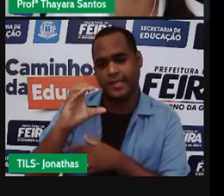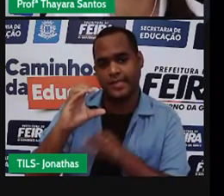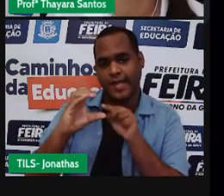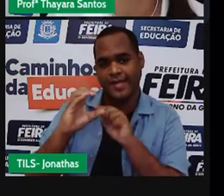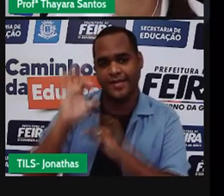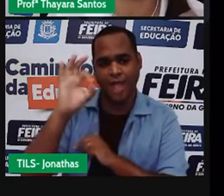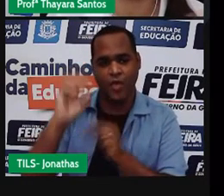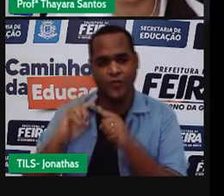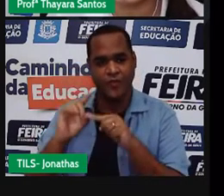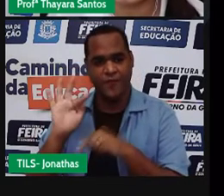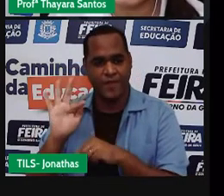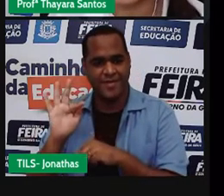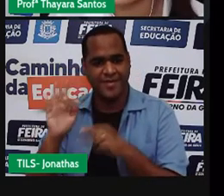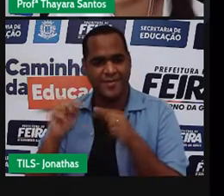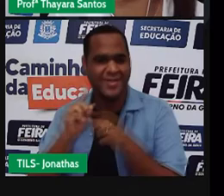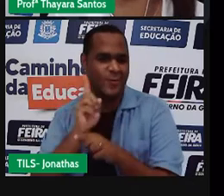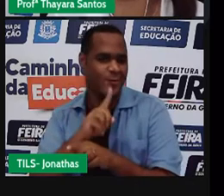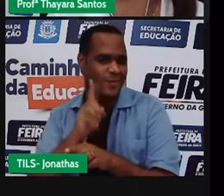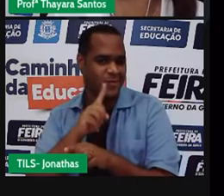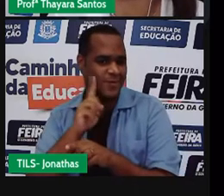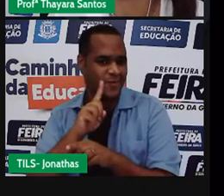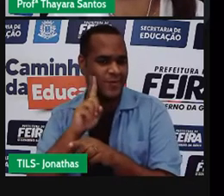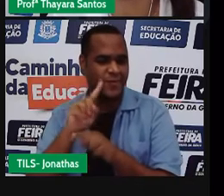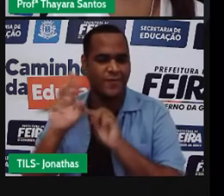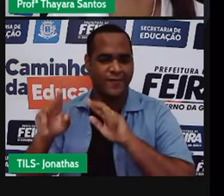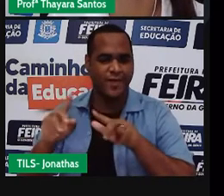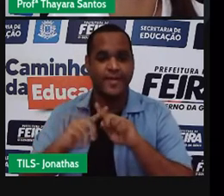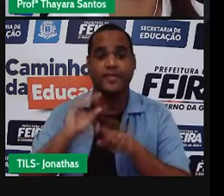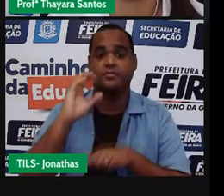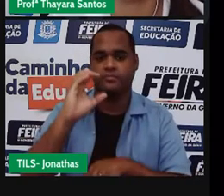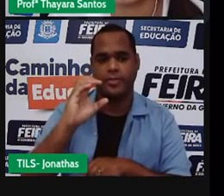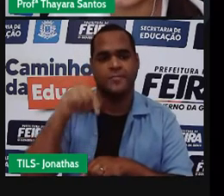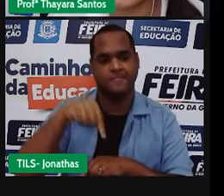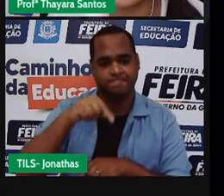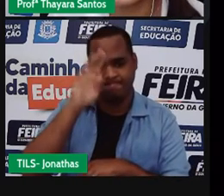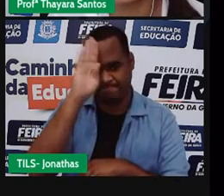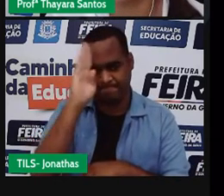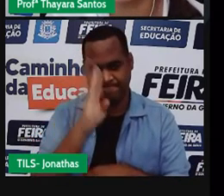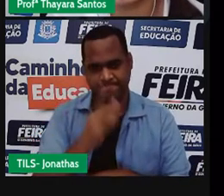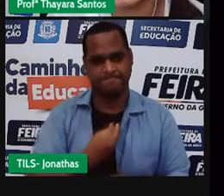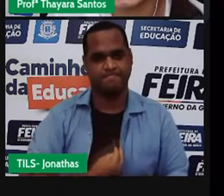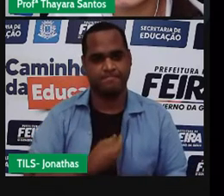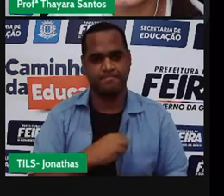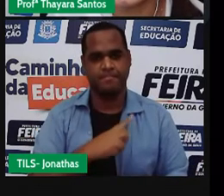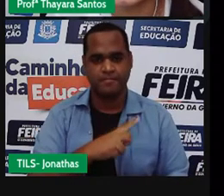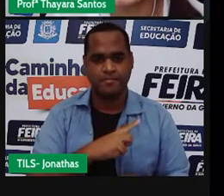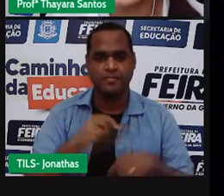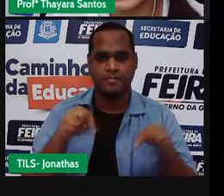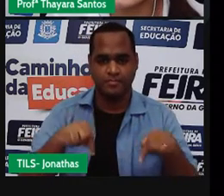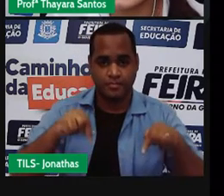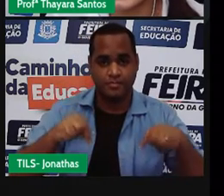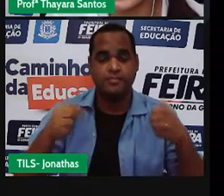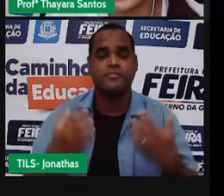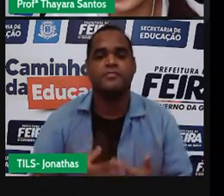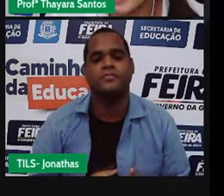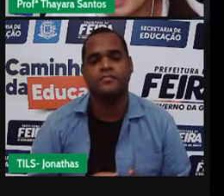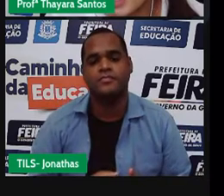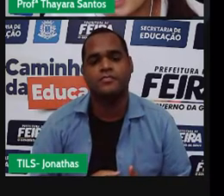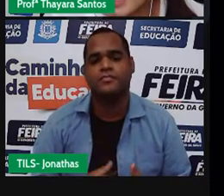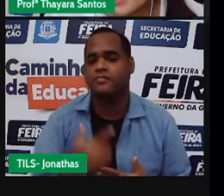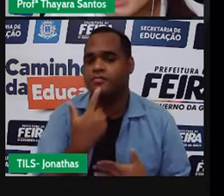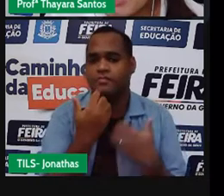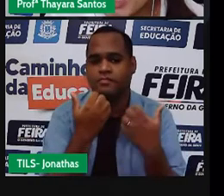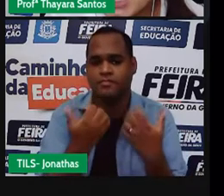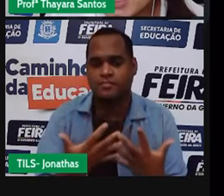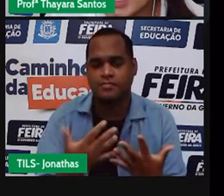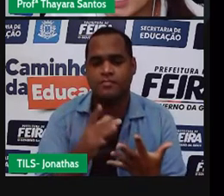aqui no Brasil a gente costuma usar o graus celcius Então vou mudar aqui para graus Celsius coloquei isso quer dizer que